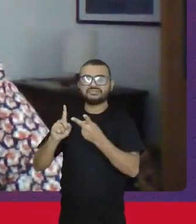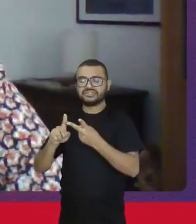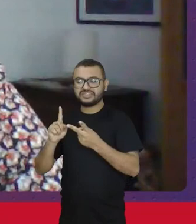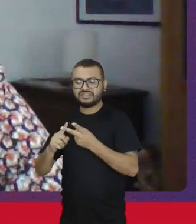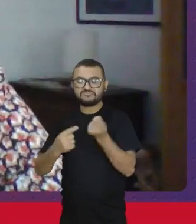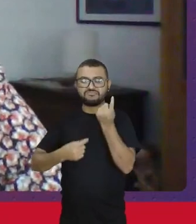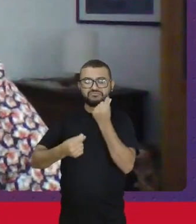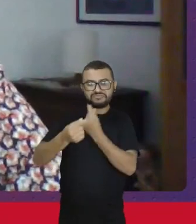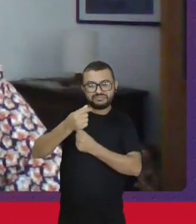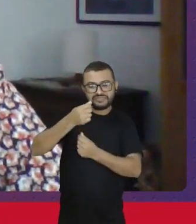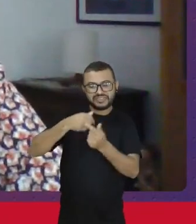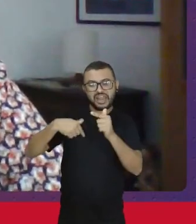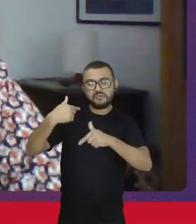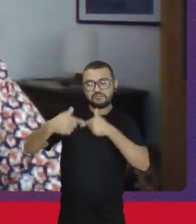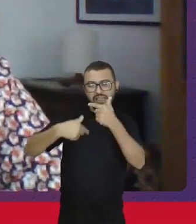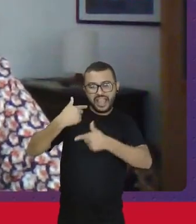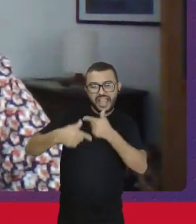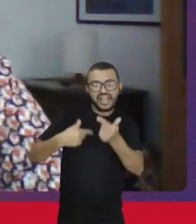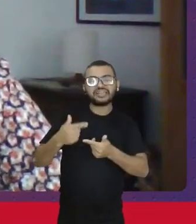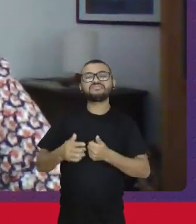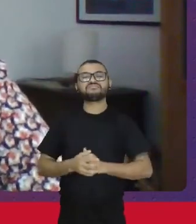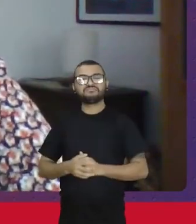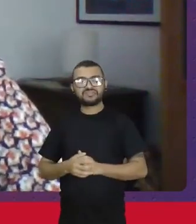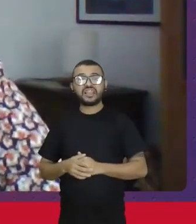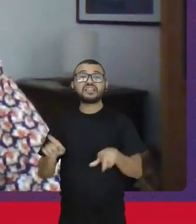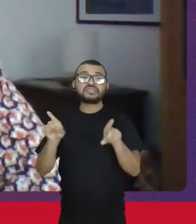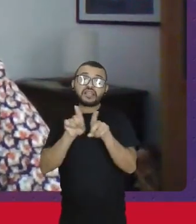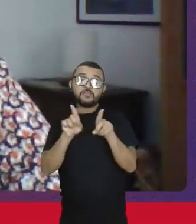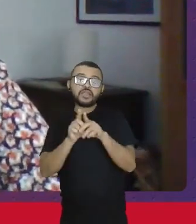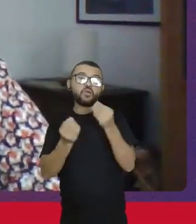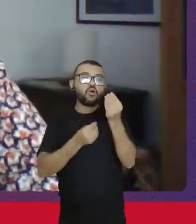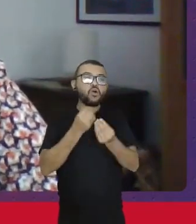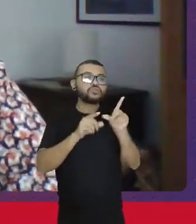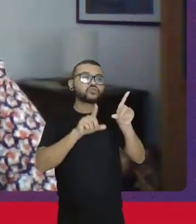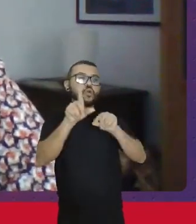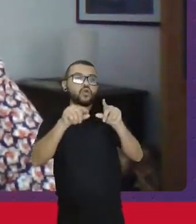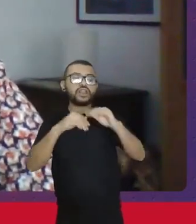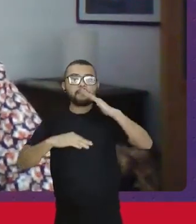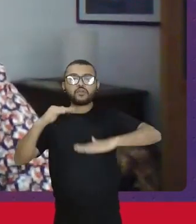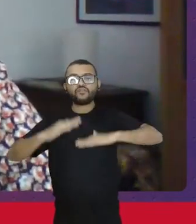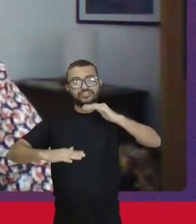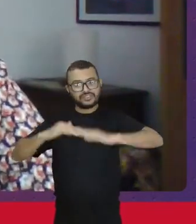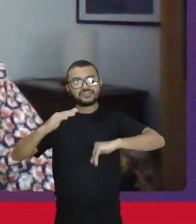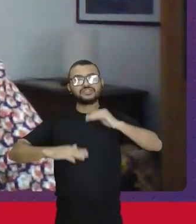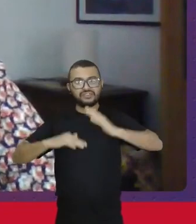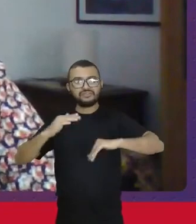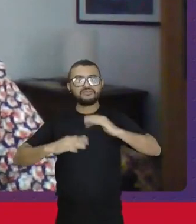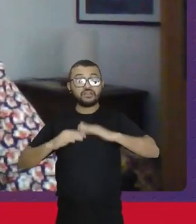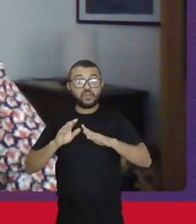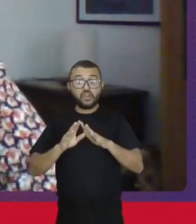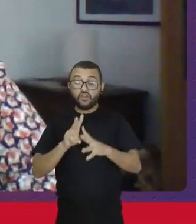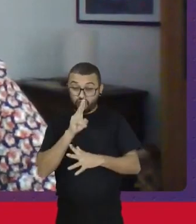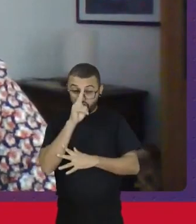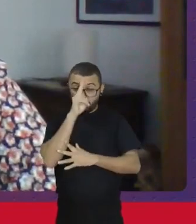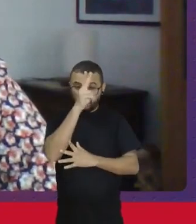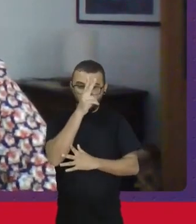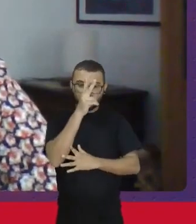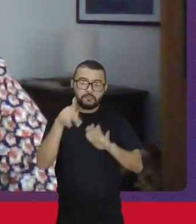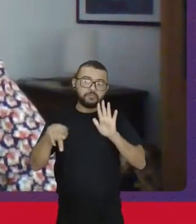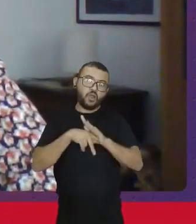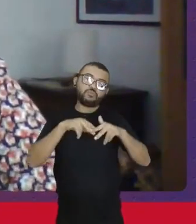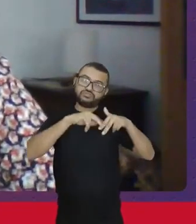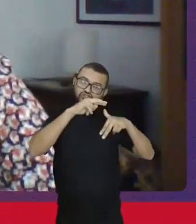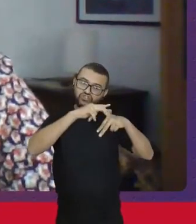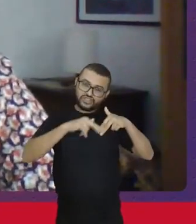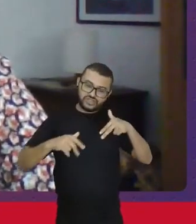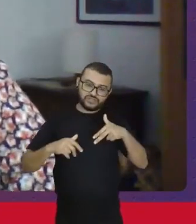mercado de trabalho, na definição, inclusive, de funções, ocupações, com fortes estereótipos de gênero. Então, no